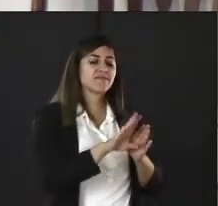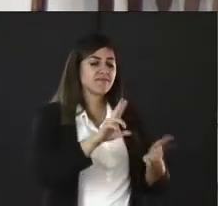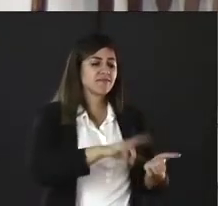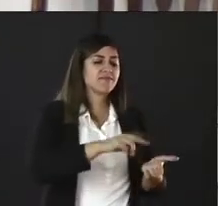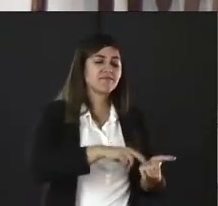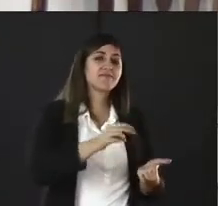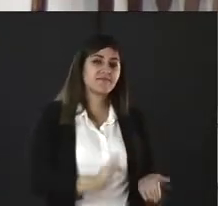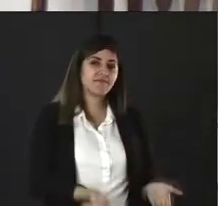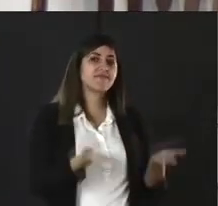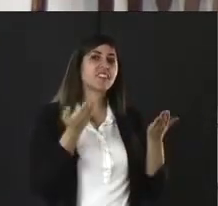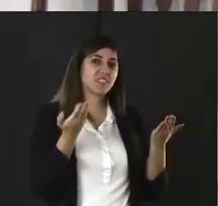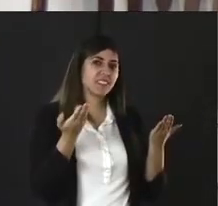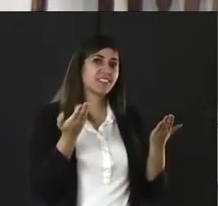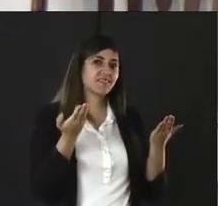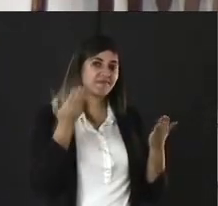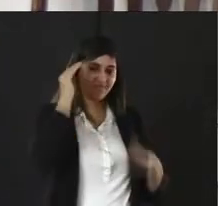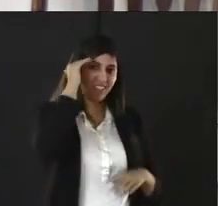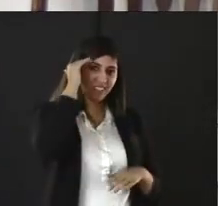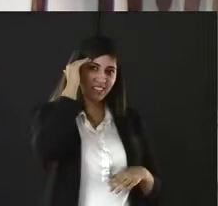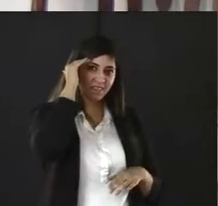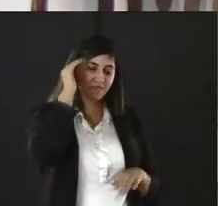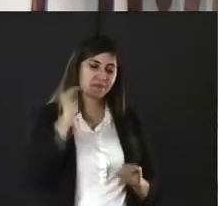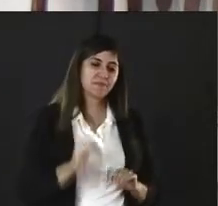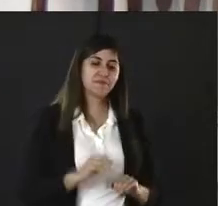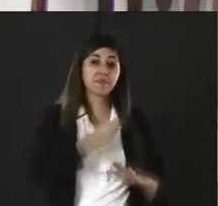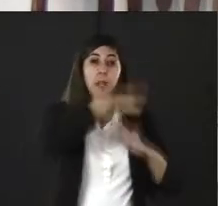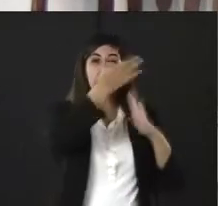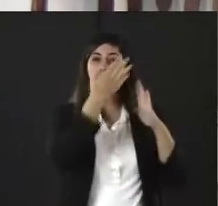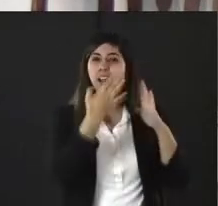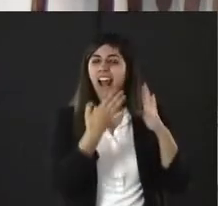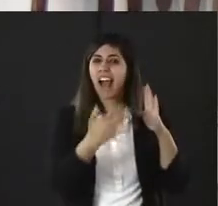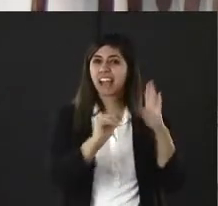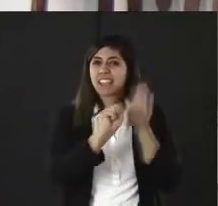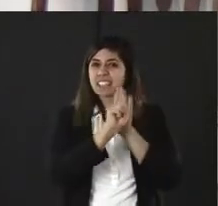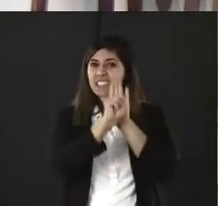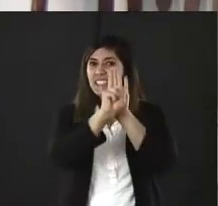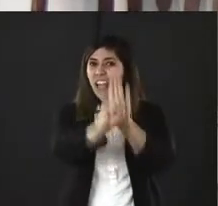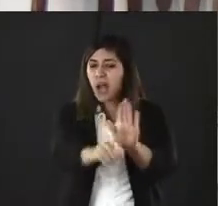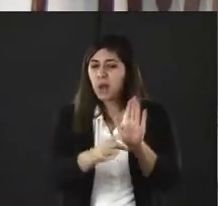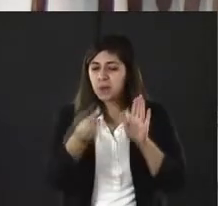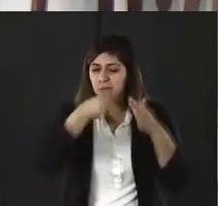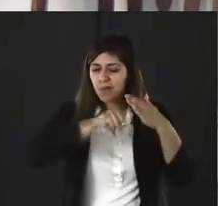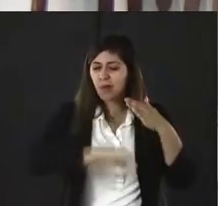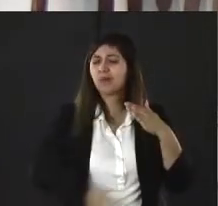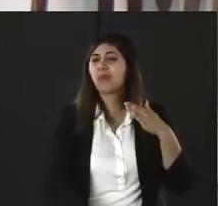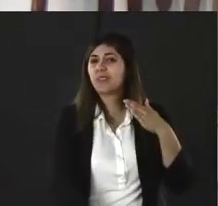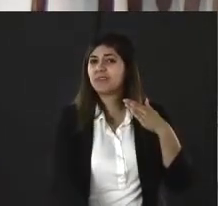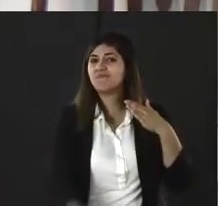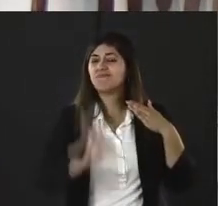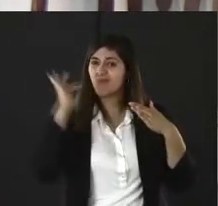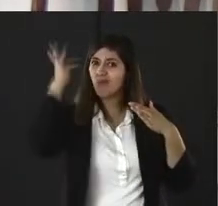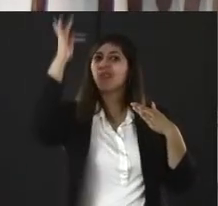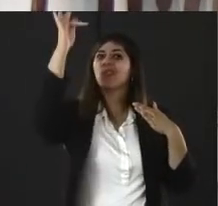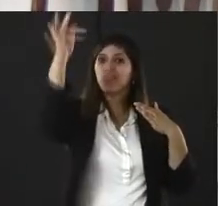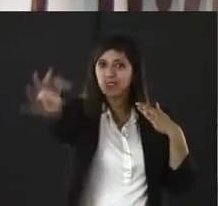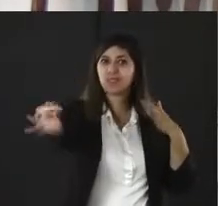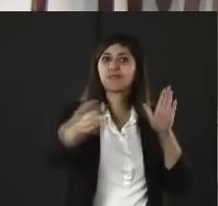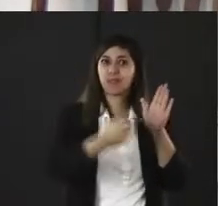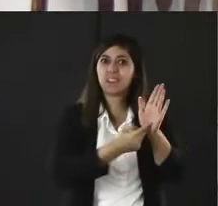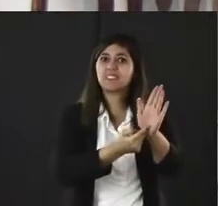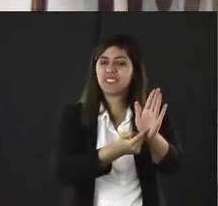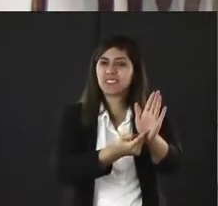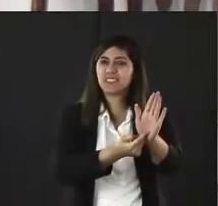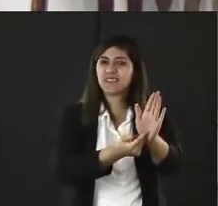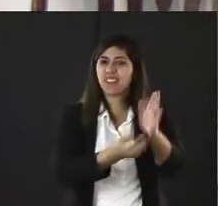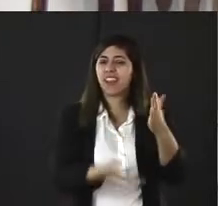são sinais muito profundos de uma ação soberana isso é um sinal o sinal é o